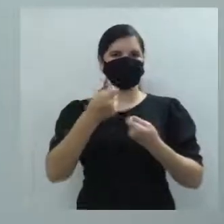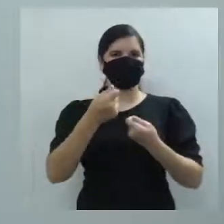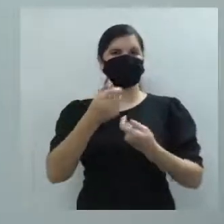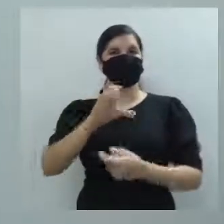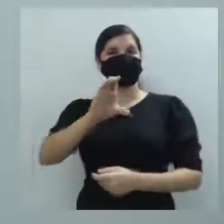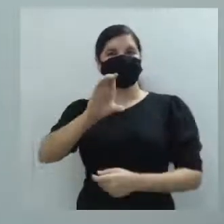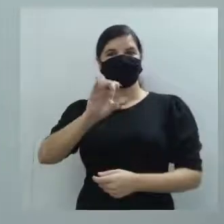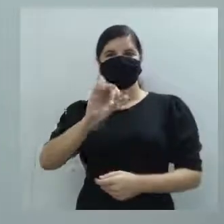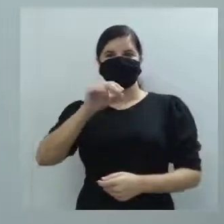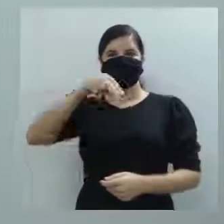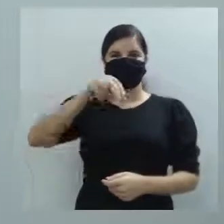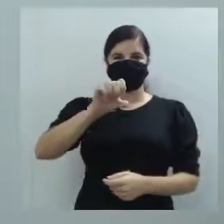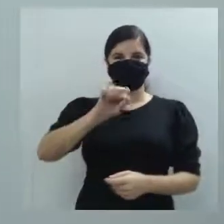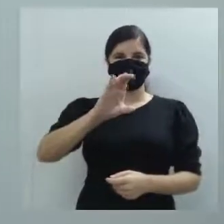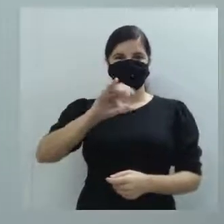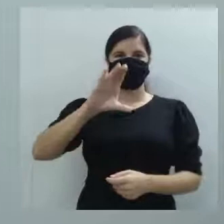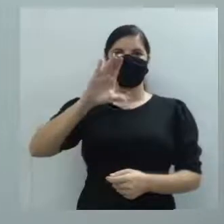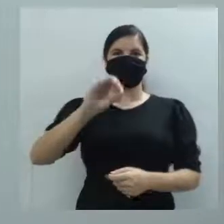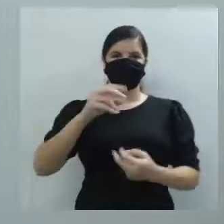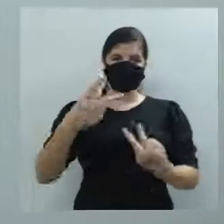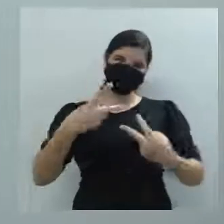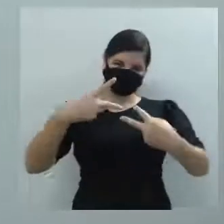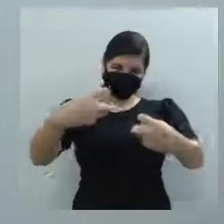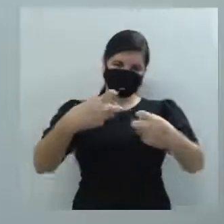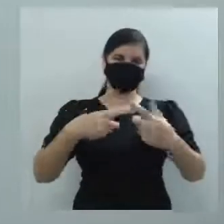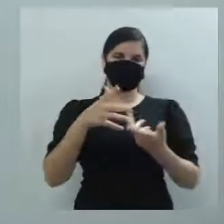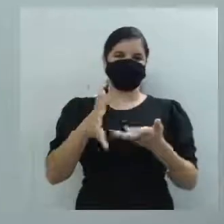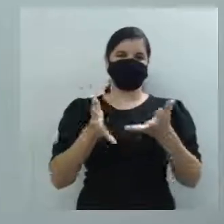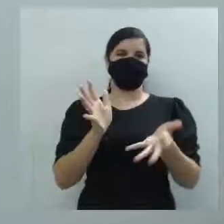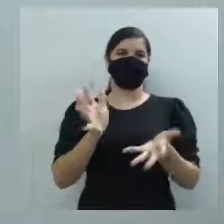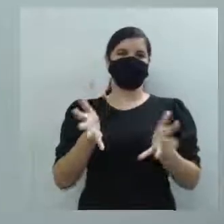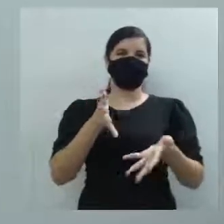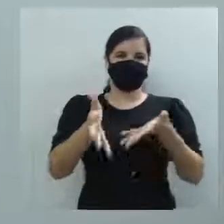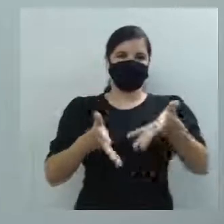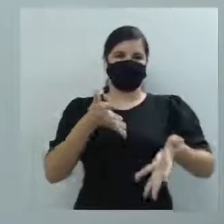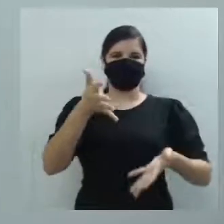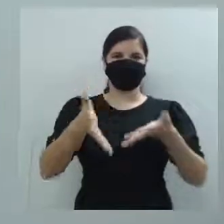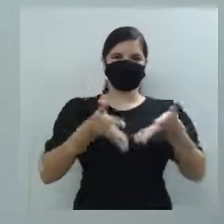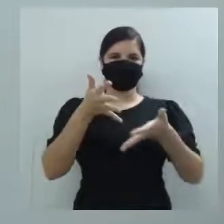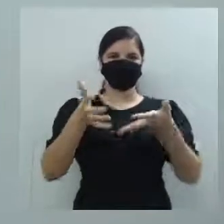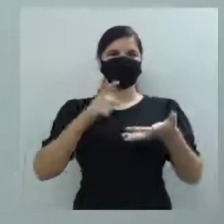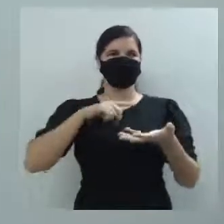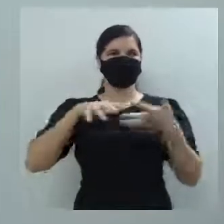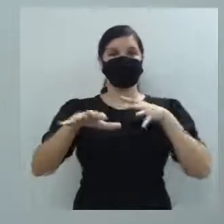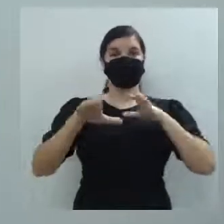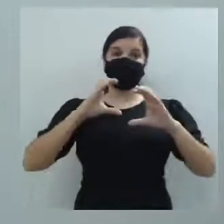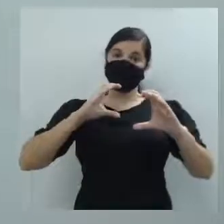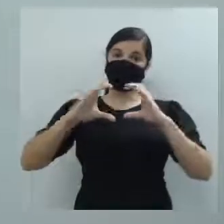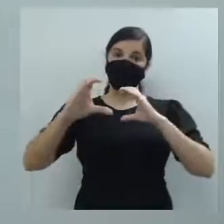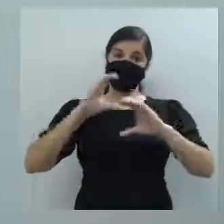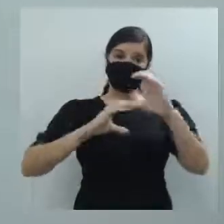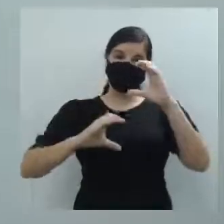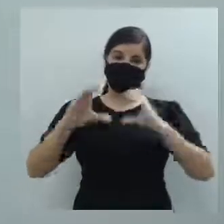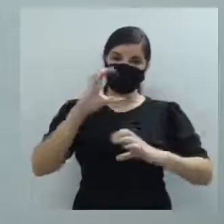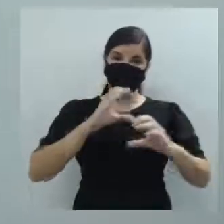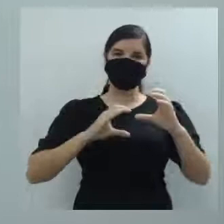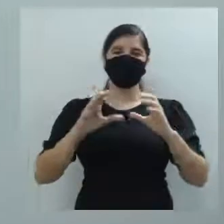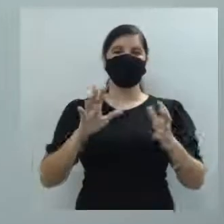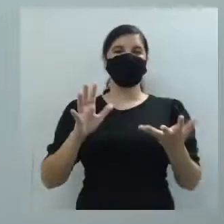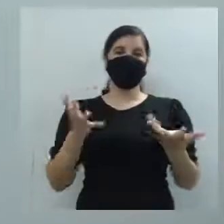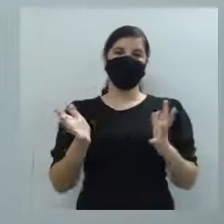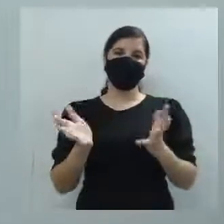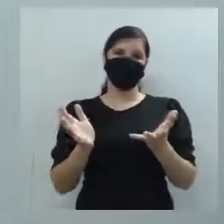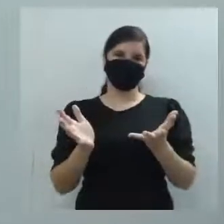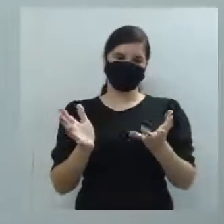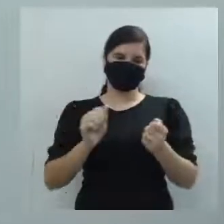cinésico, olhando bem para as mãos da nossa intérprete Magna, veja que ela está se comunicando com o quê? Com as